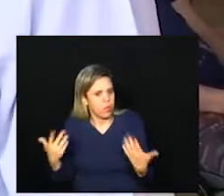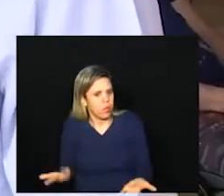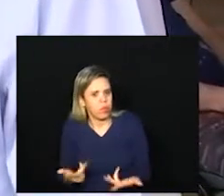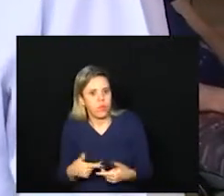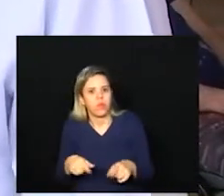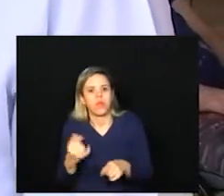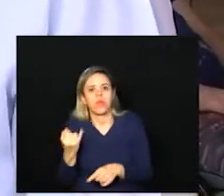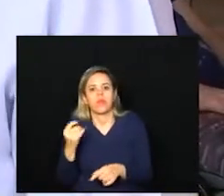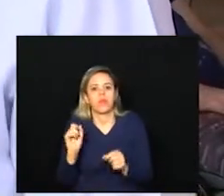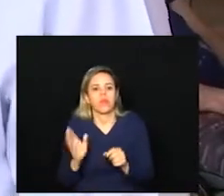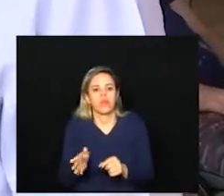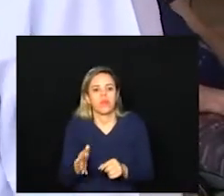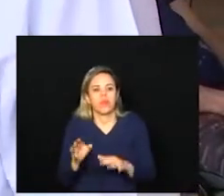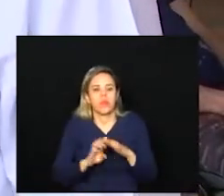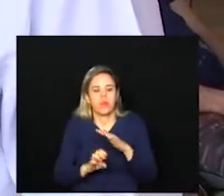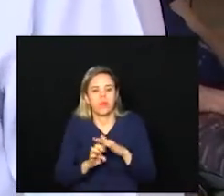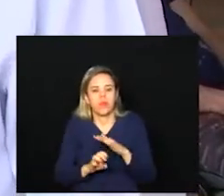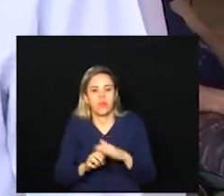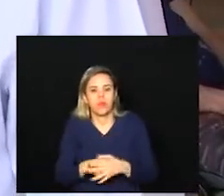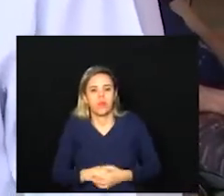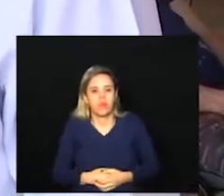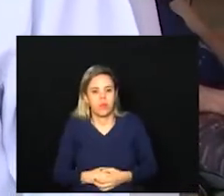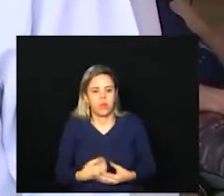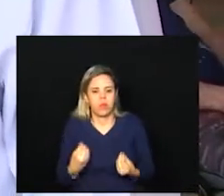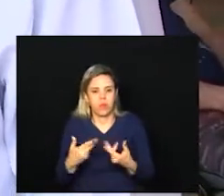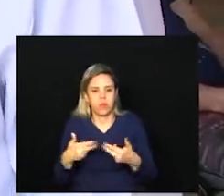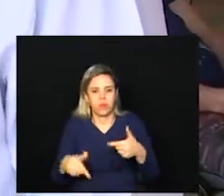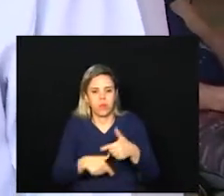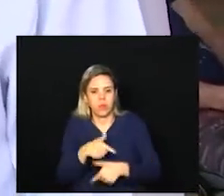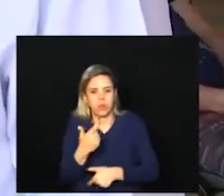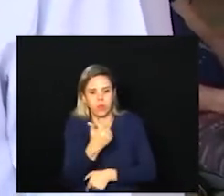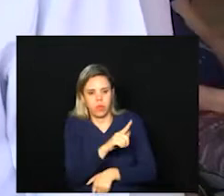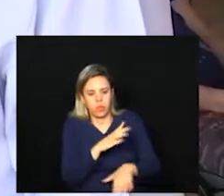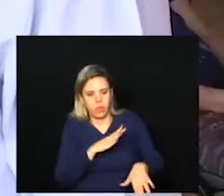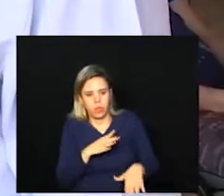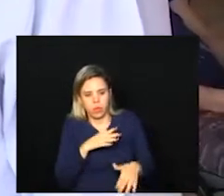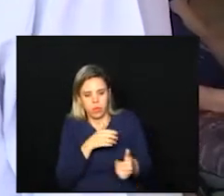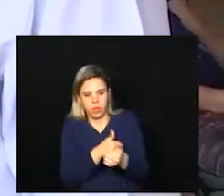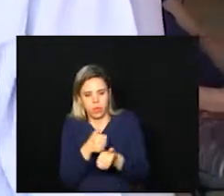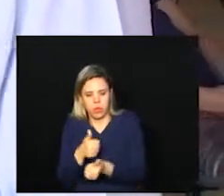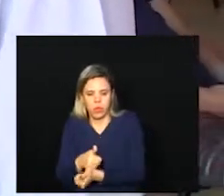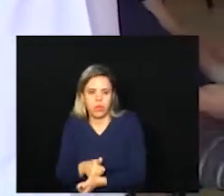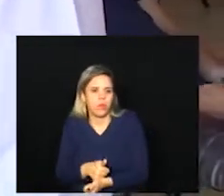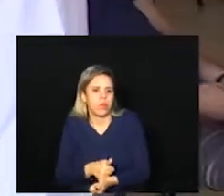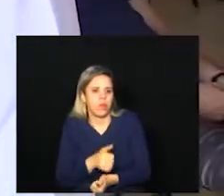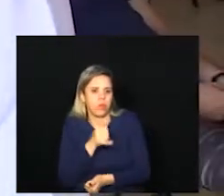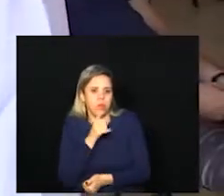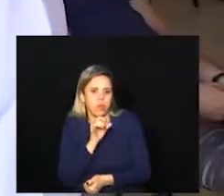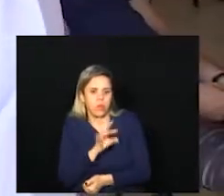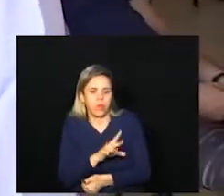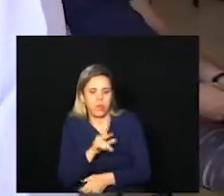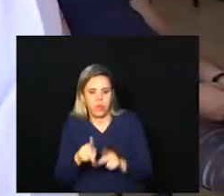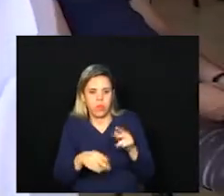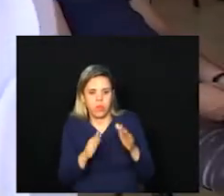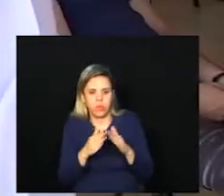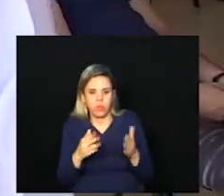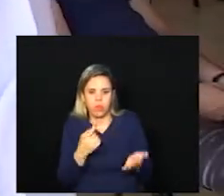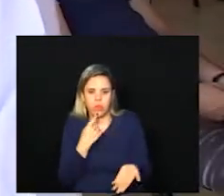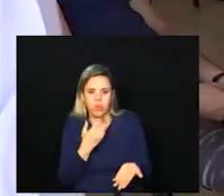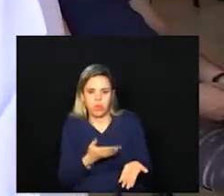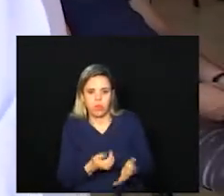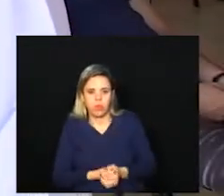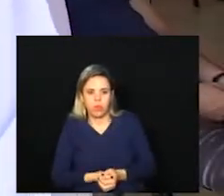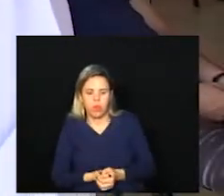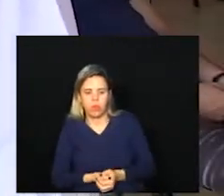questão importante, já que a empresa oferece serviços para outras cidades da região, nesse caso é só para quem mora em Campinas. É só para os moradores